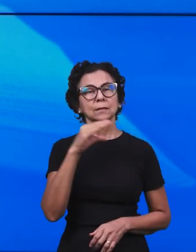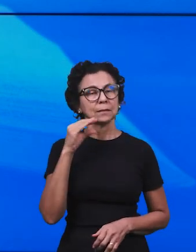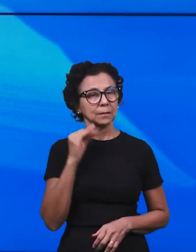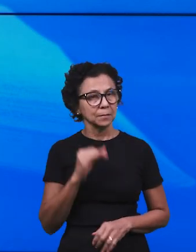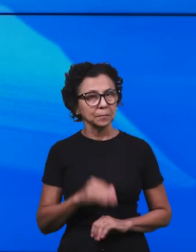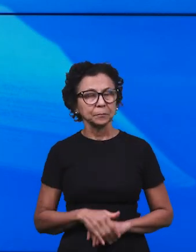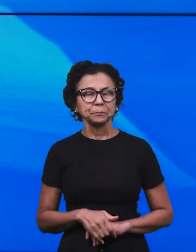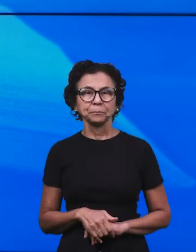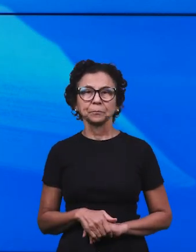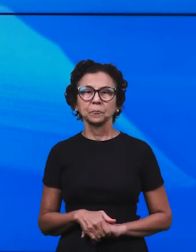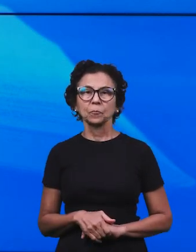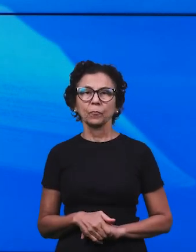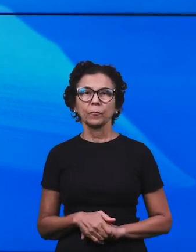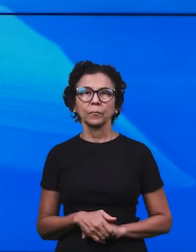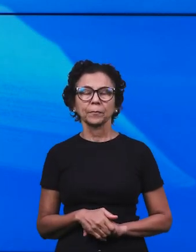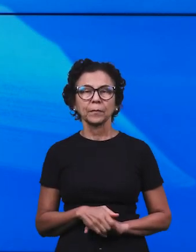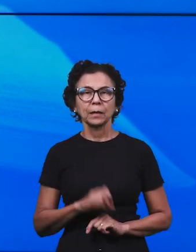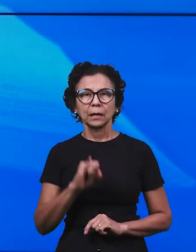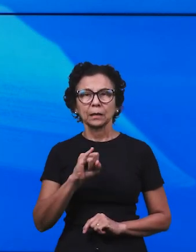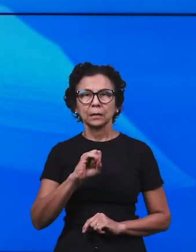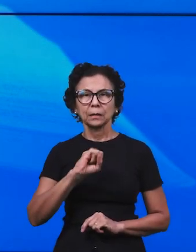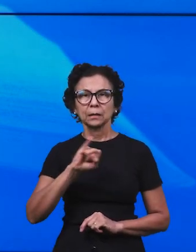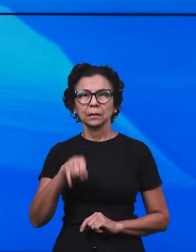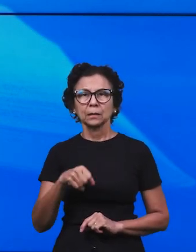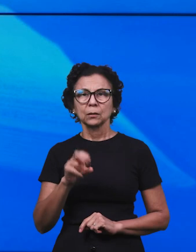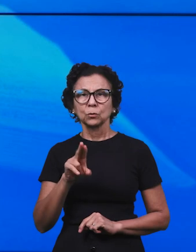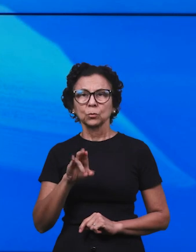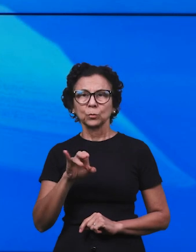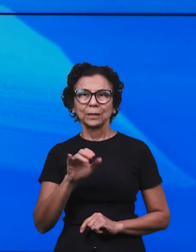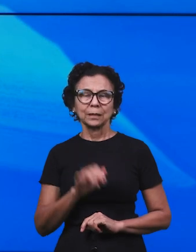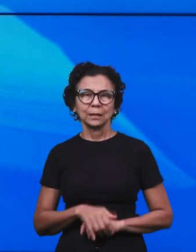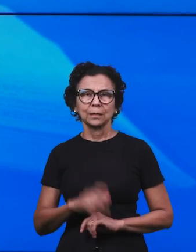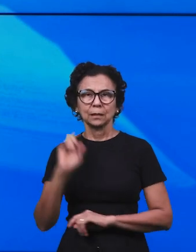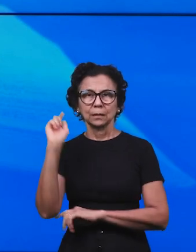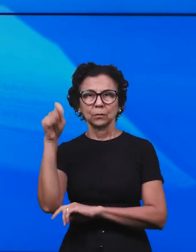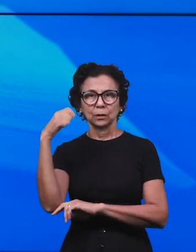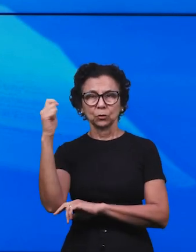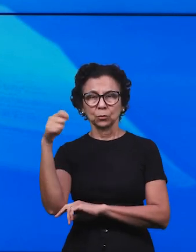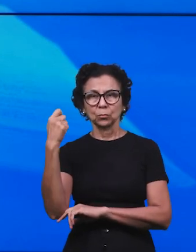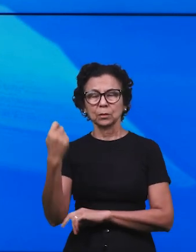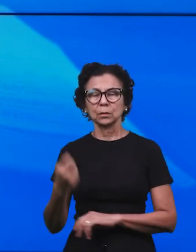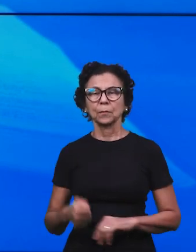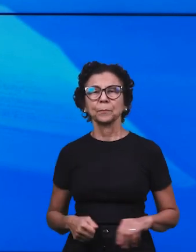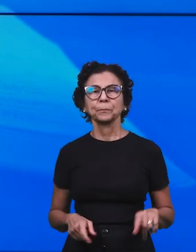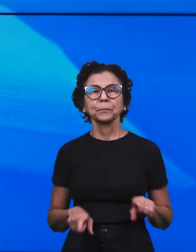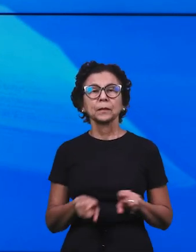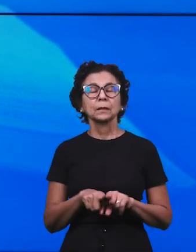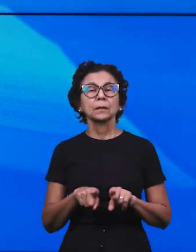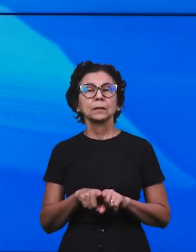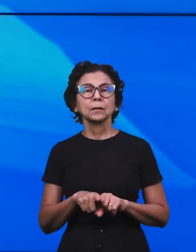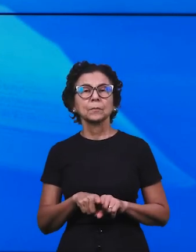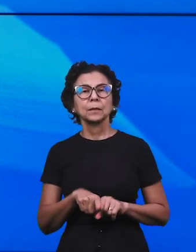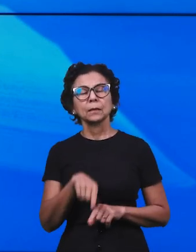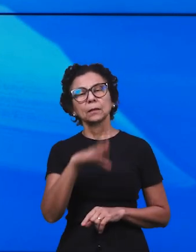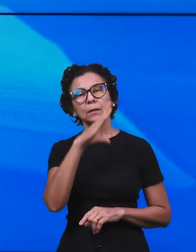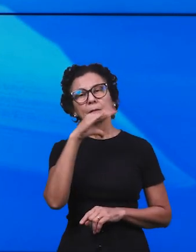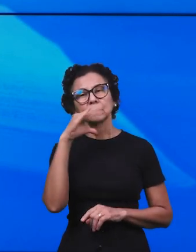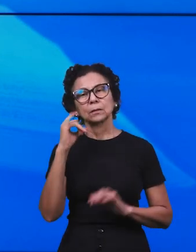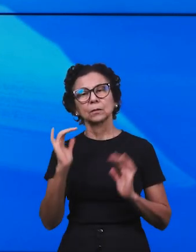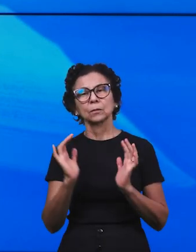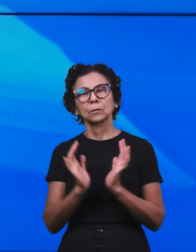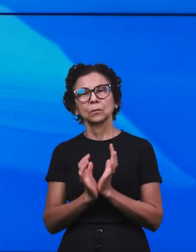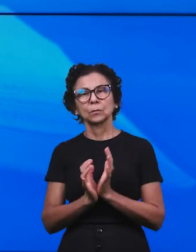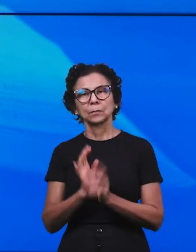e adolescentes da igreja de Ijuí, no Rio Grande do Sul. E, por último, o grupo de adolescentes lá de Divinópolis, no estado